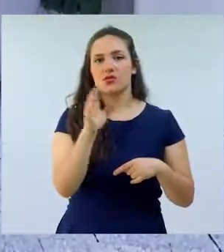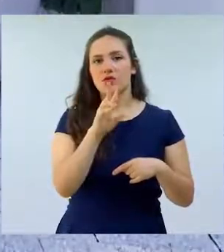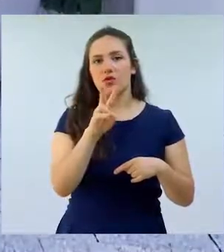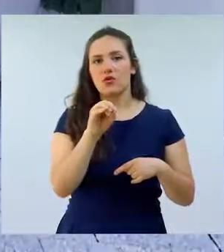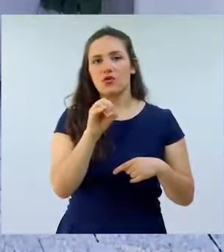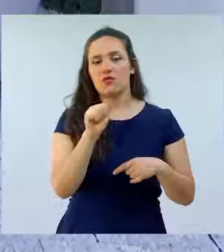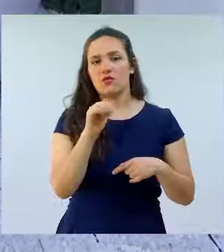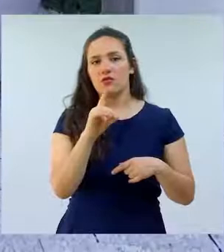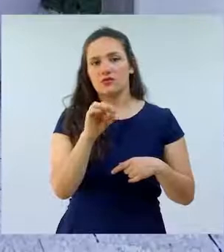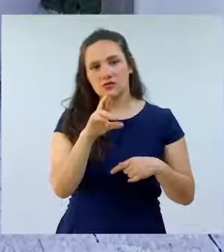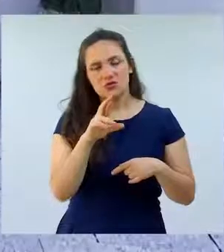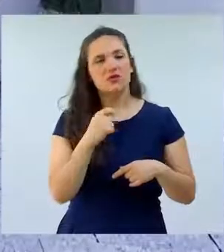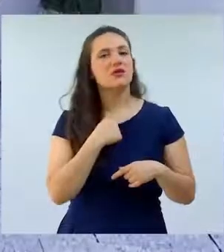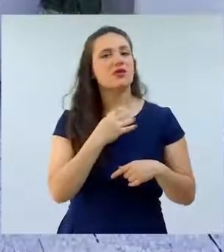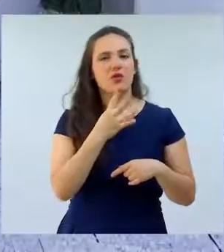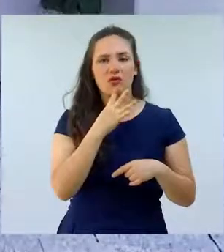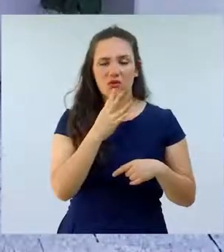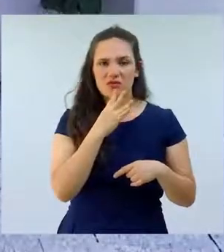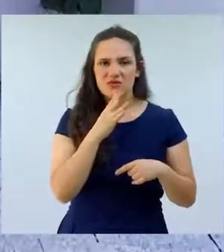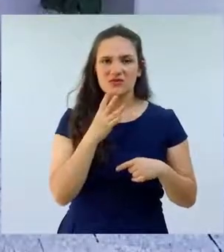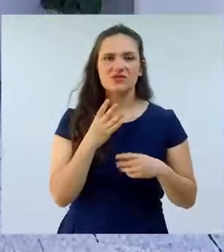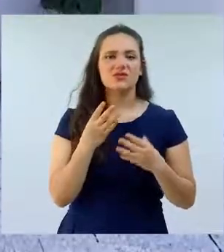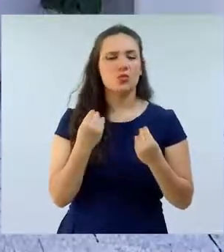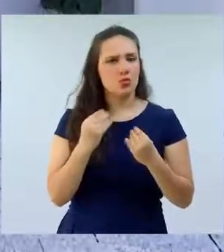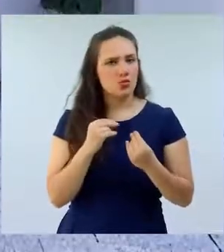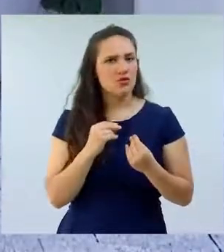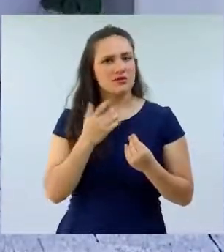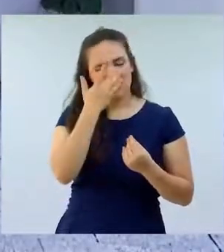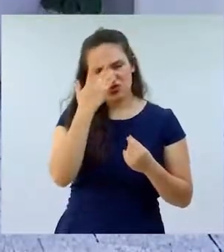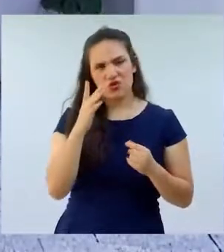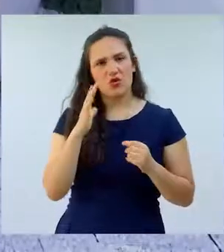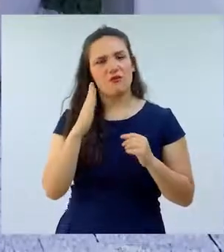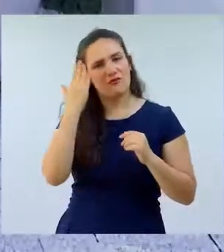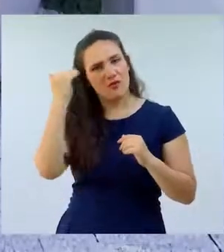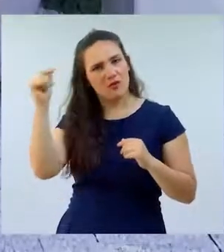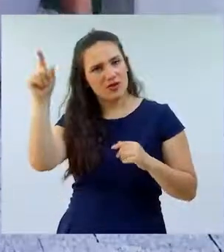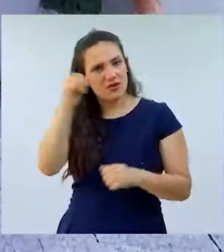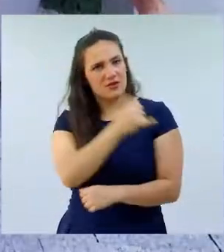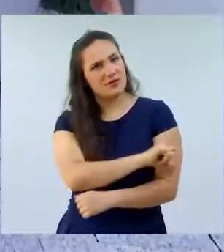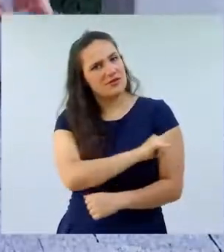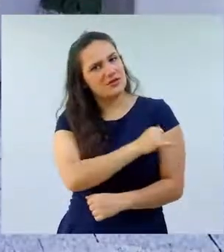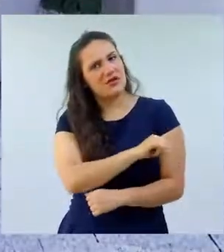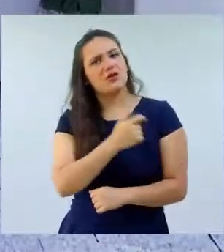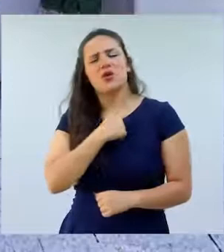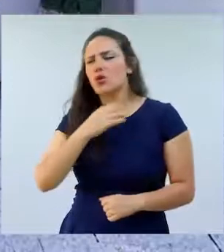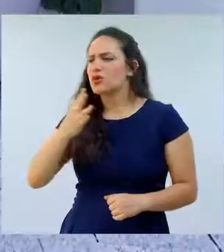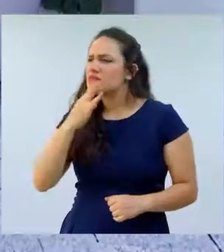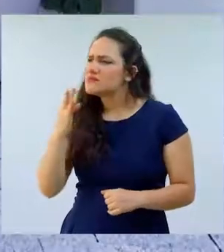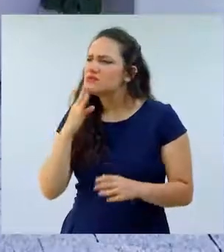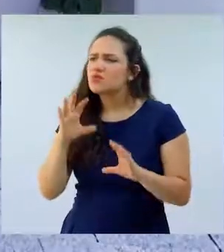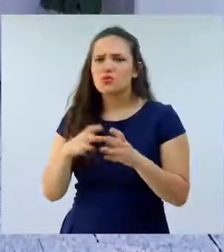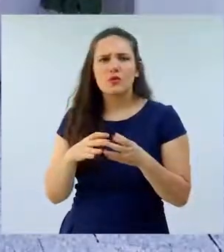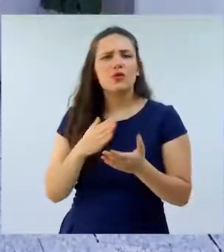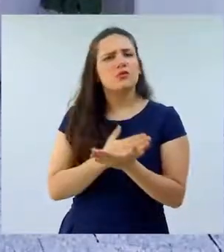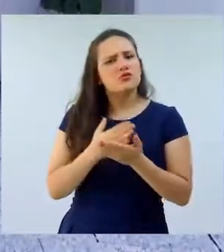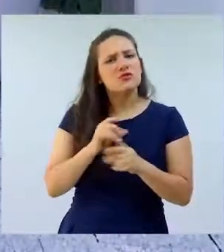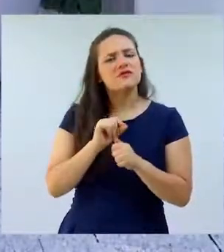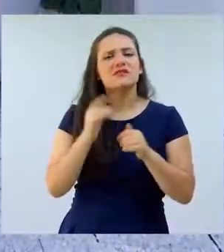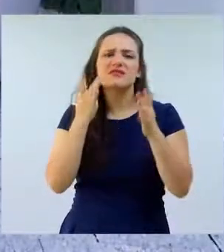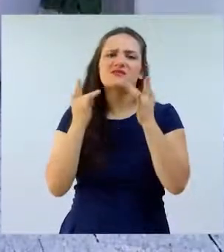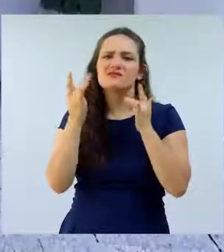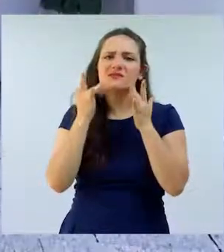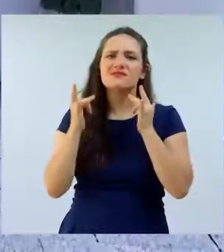né? Conheci o Prefeito Fortuna, conheci o povo do Asdrubal, trouxe trombone na época. E aí fui conhecendo uma turma lá e a gente começou a fazer teatro de